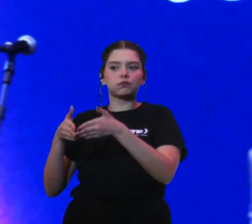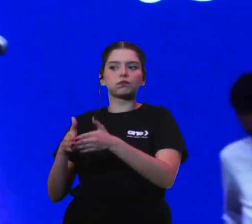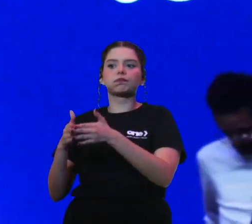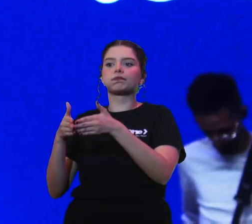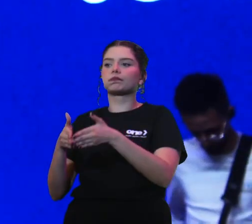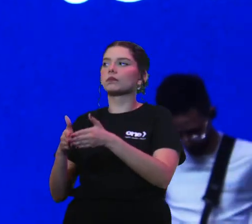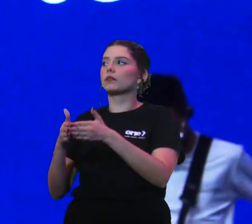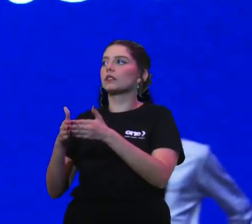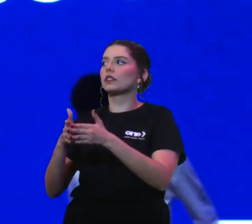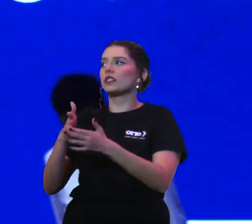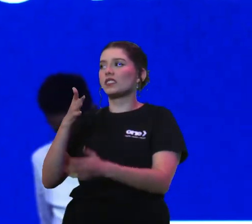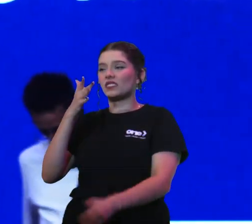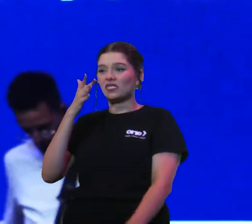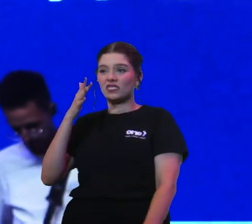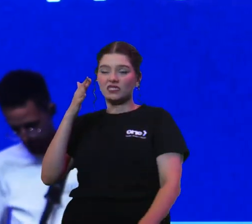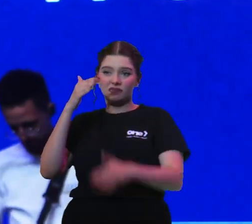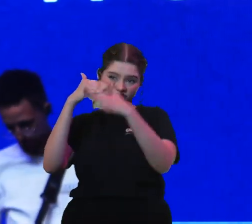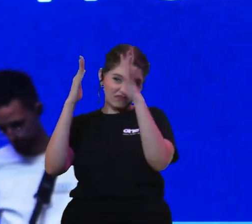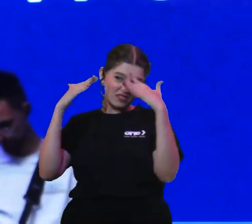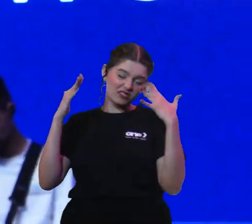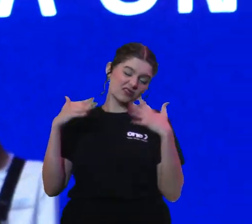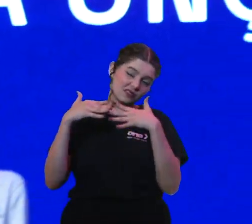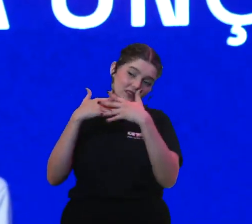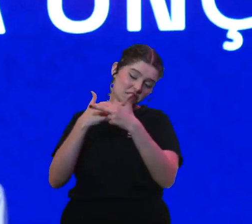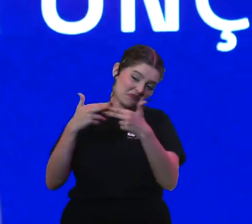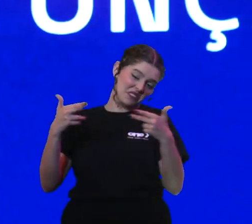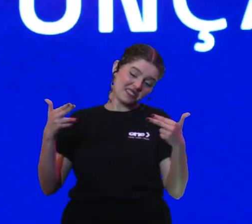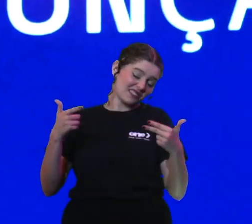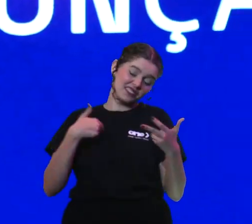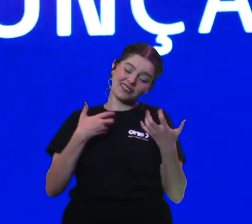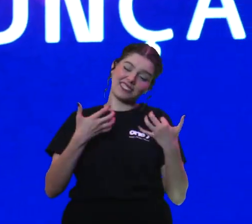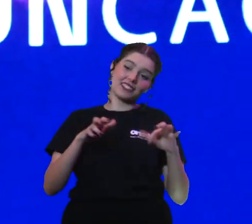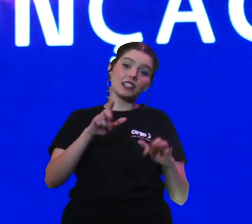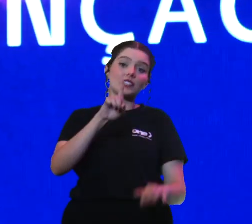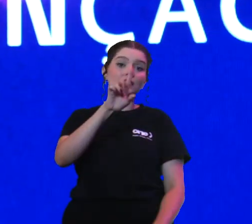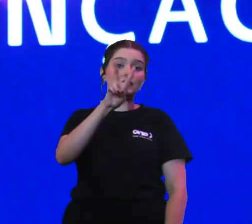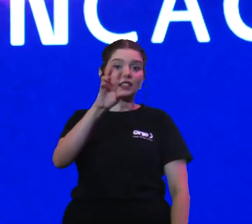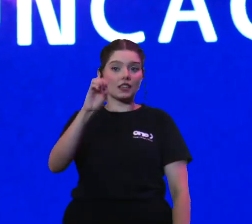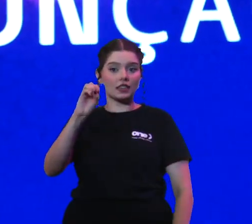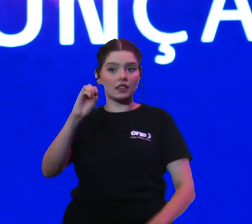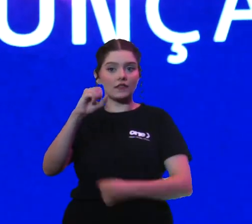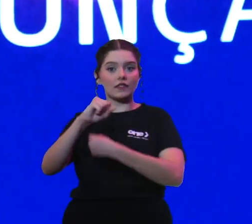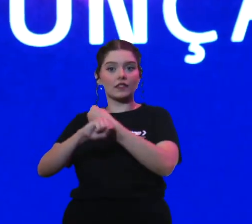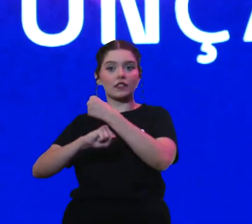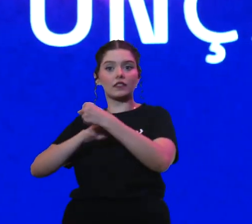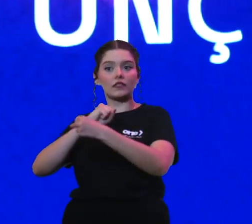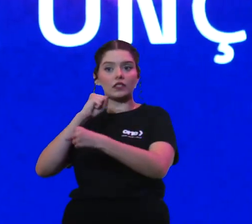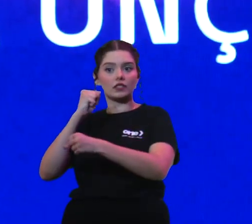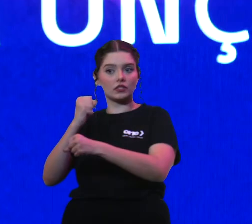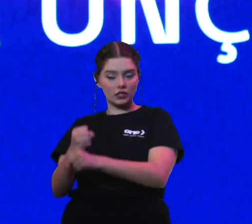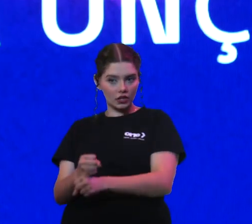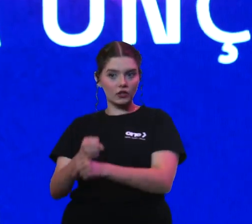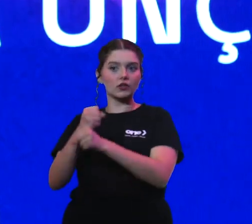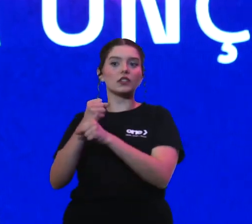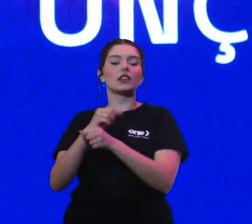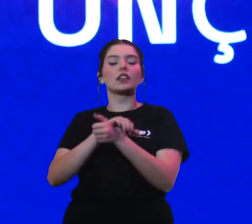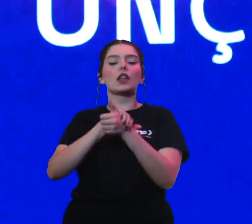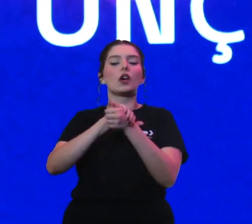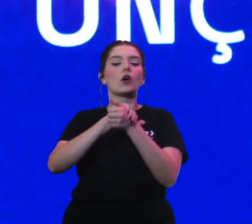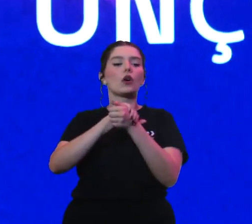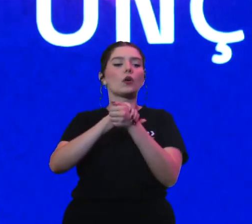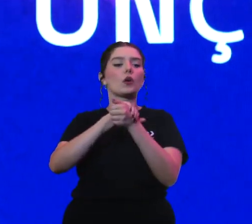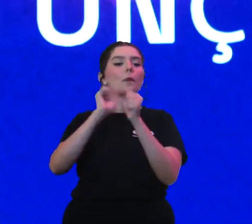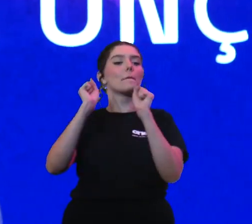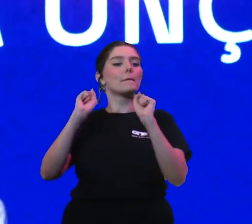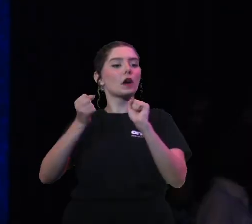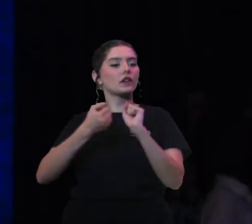animais da floresta foram perdendo interesse. Passaram-se 120 anos, que é o tempo que algumas espécies de tartaruga podem viver, realmente um pouco mais até, na